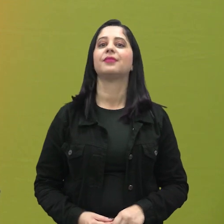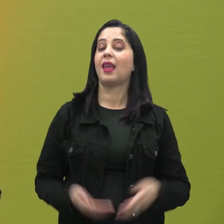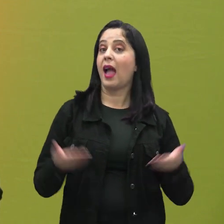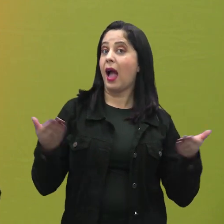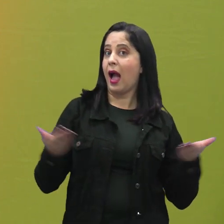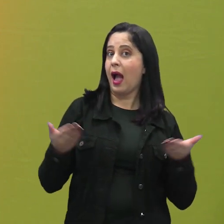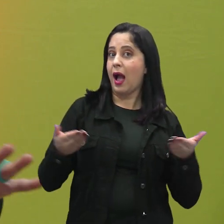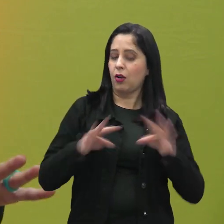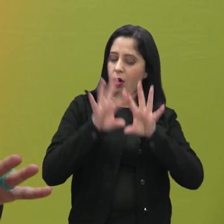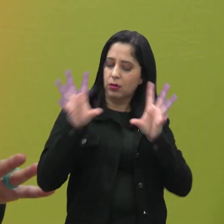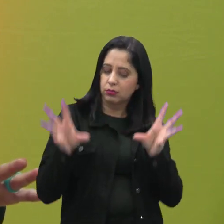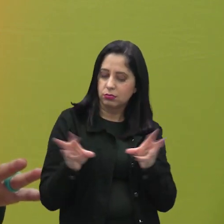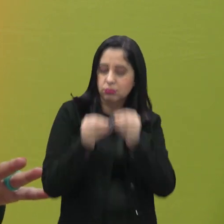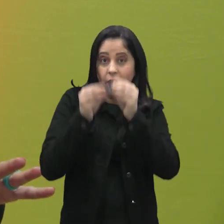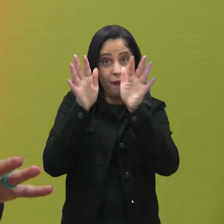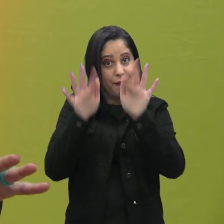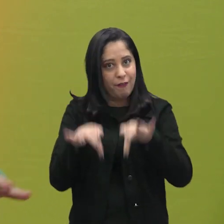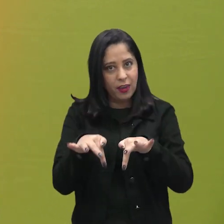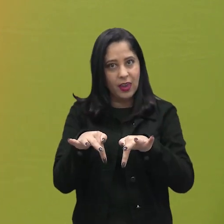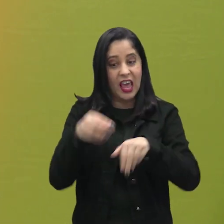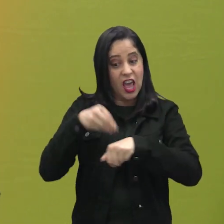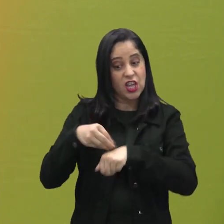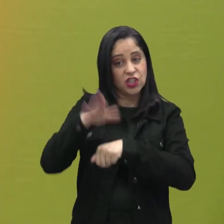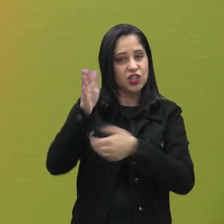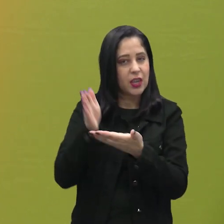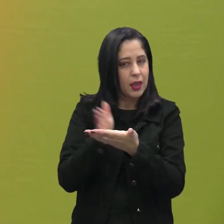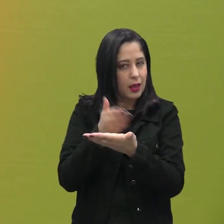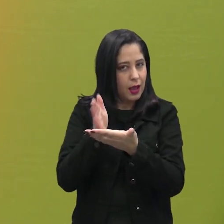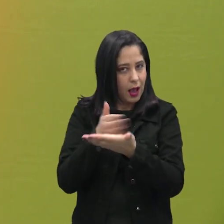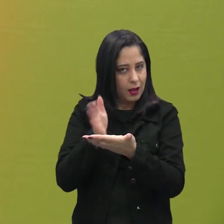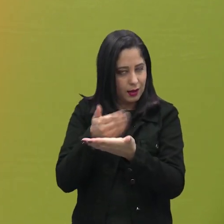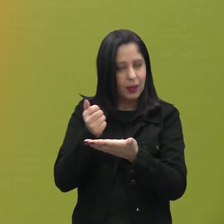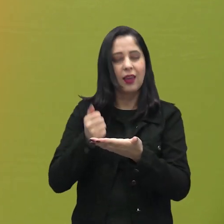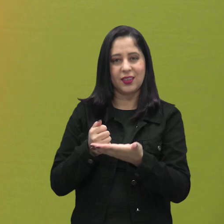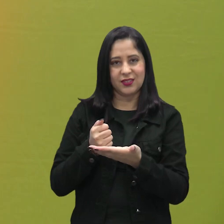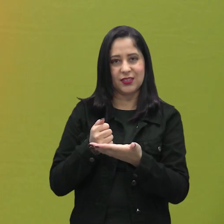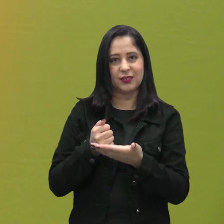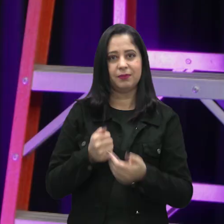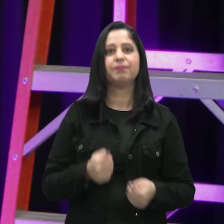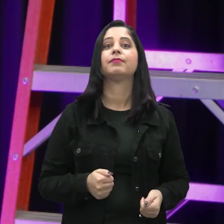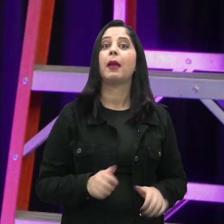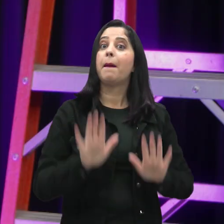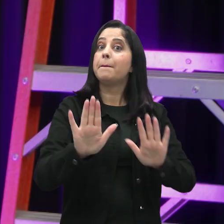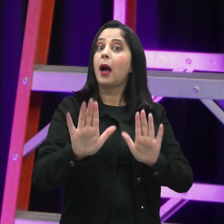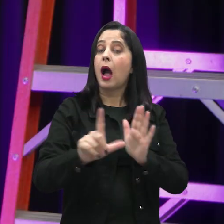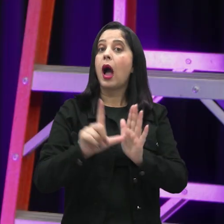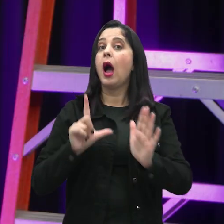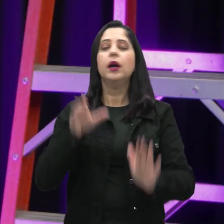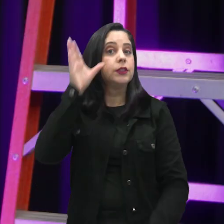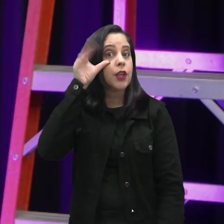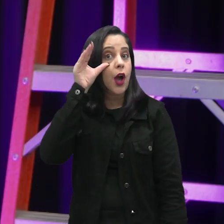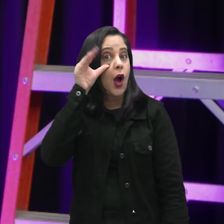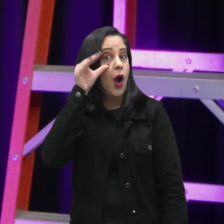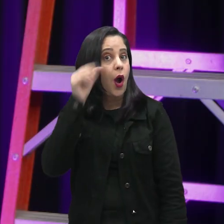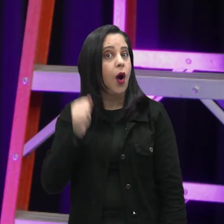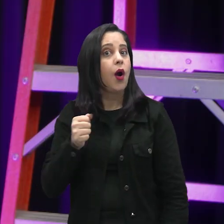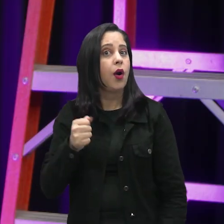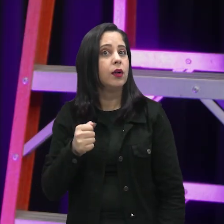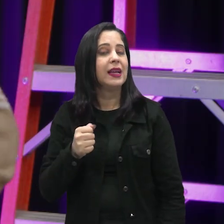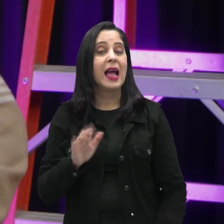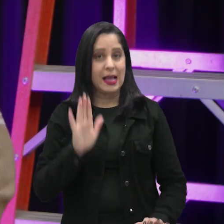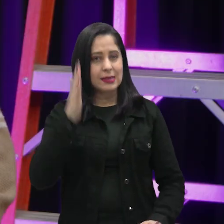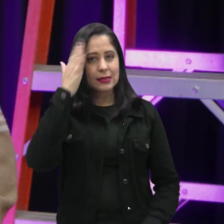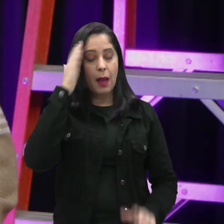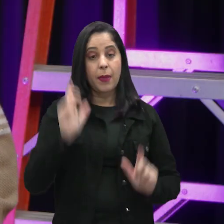E agora, para fechar o programa de hoje, tem dica de livro no quadro Tem na Biblioteca. Mas antes, uma curiosidade sobre